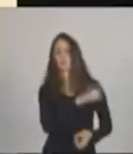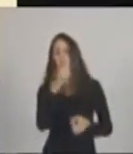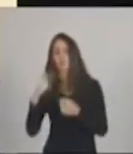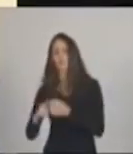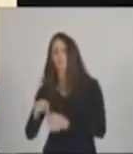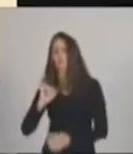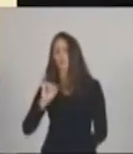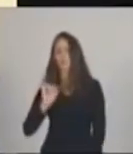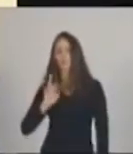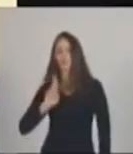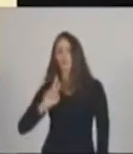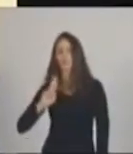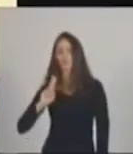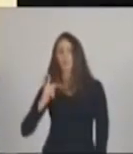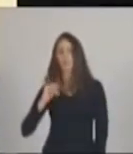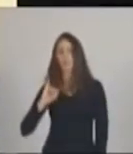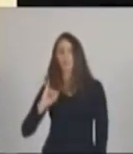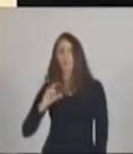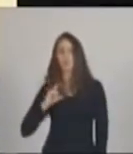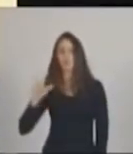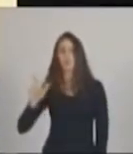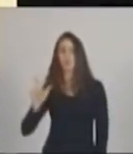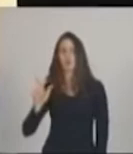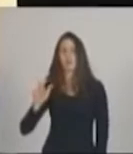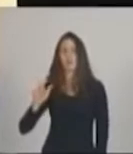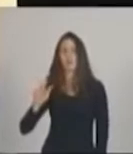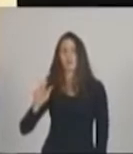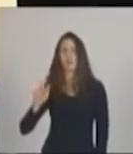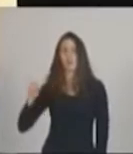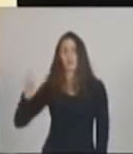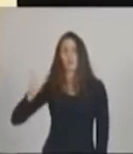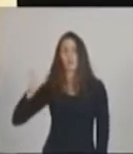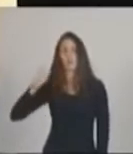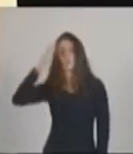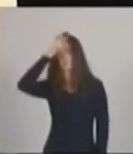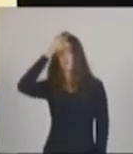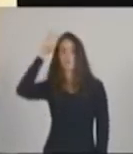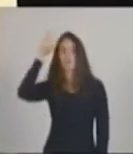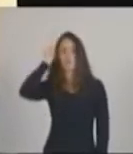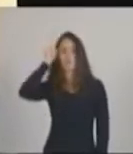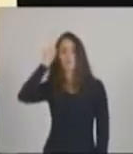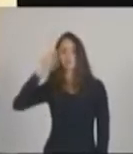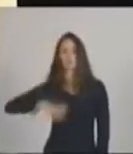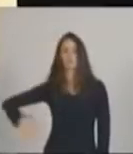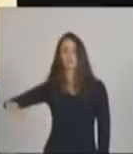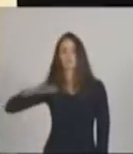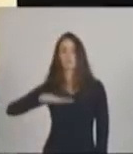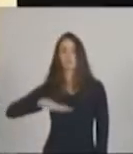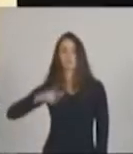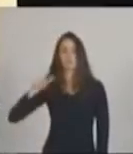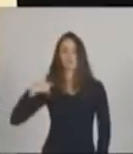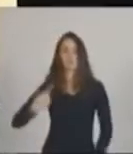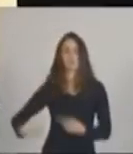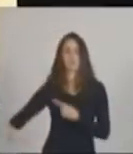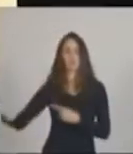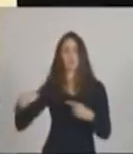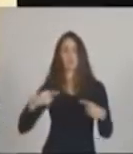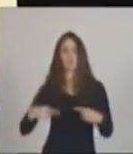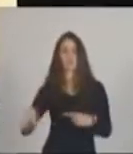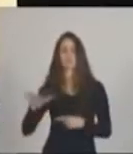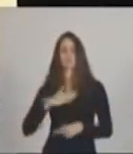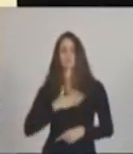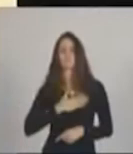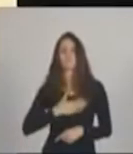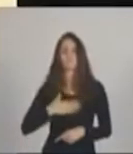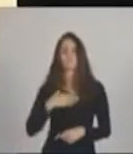nos últimos anos. Ele é irmão do primeiro prefeito da história de Irupi, do senhor Mário Barbosa. Um homem político, um homem que